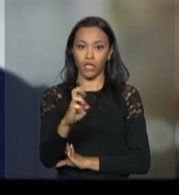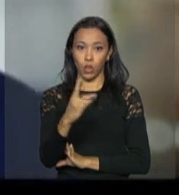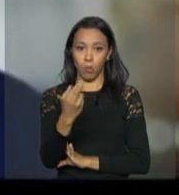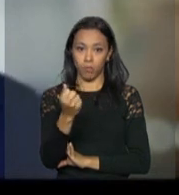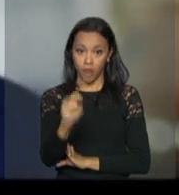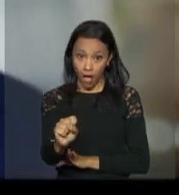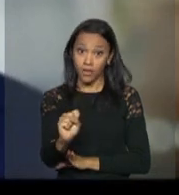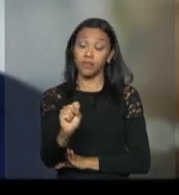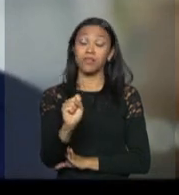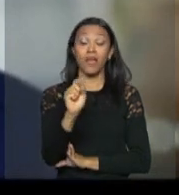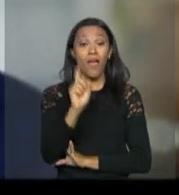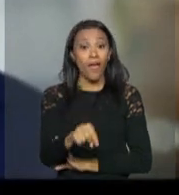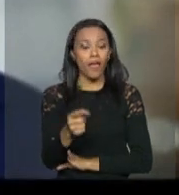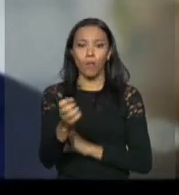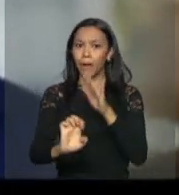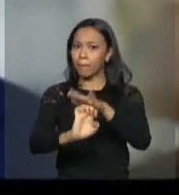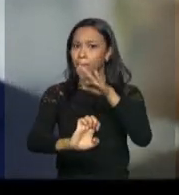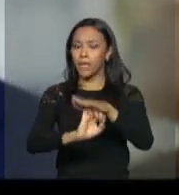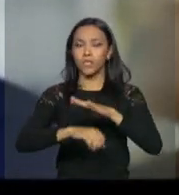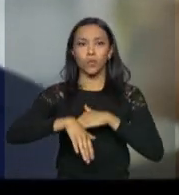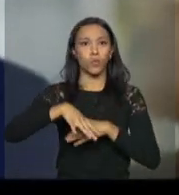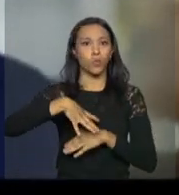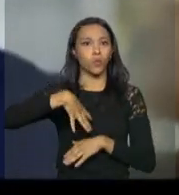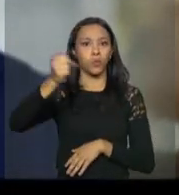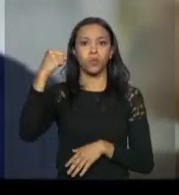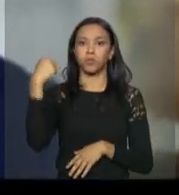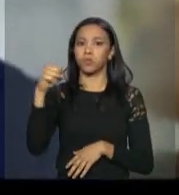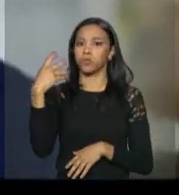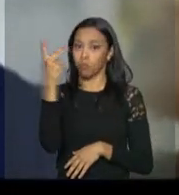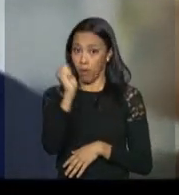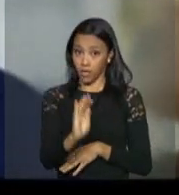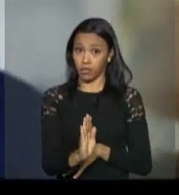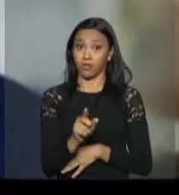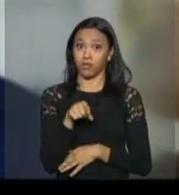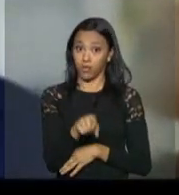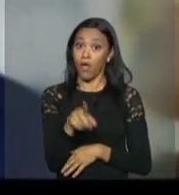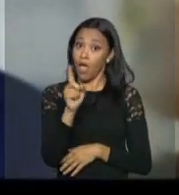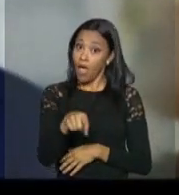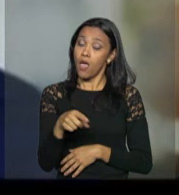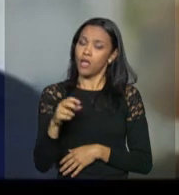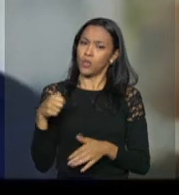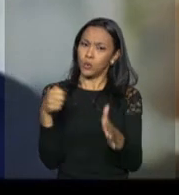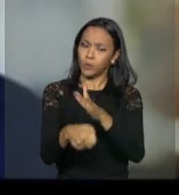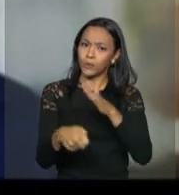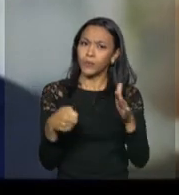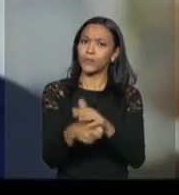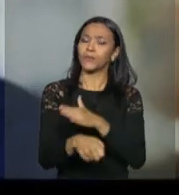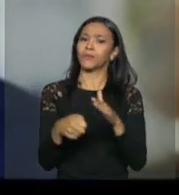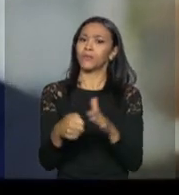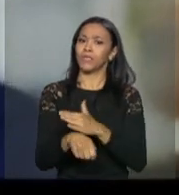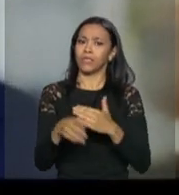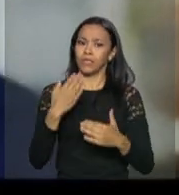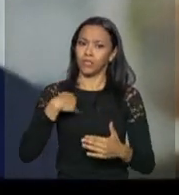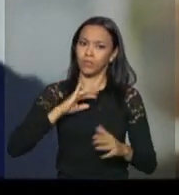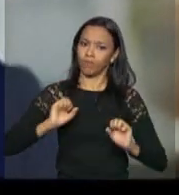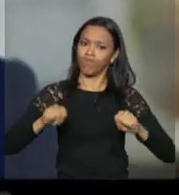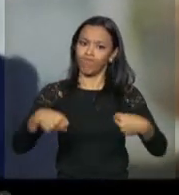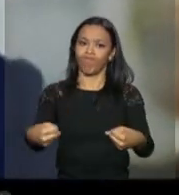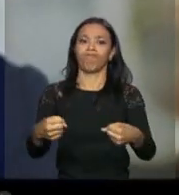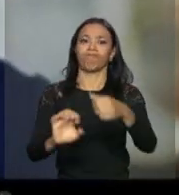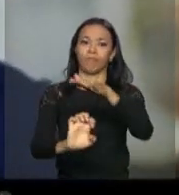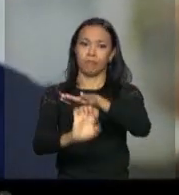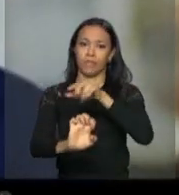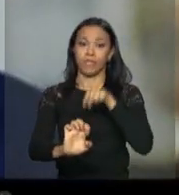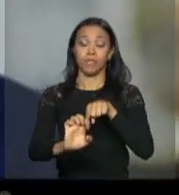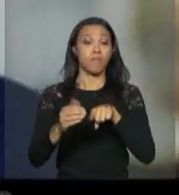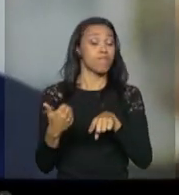maior e mais bem-sucedida empresa brasileira. É um símbolo de luta e afirmação do nosso país. É um